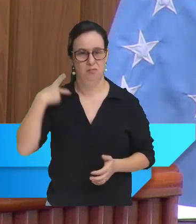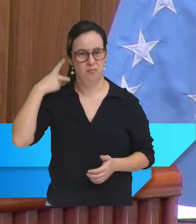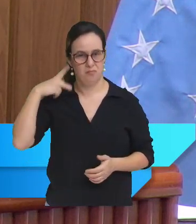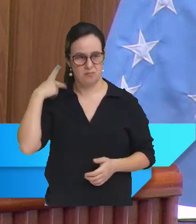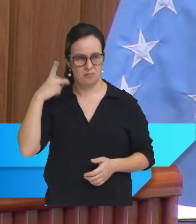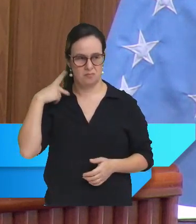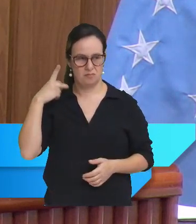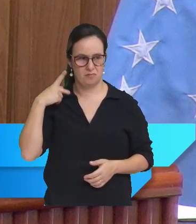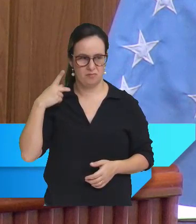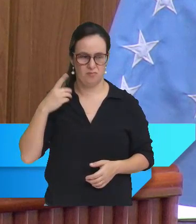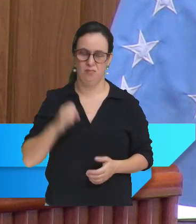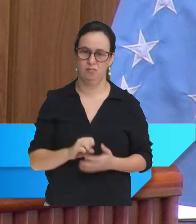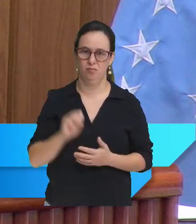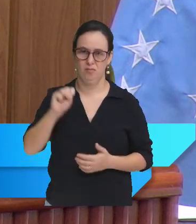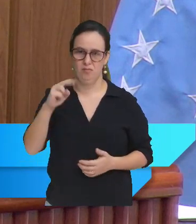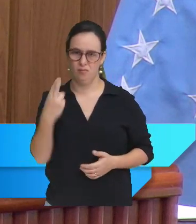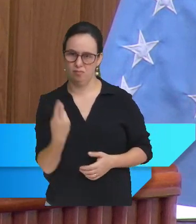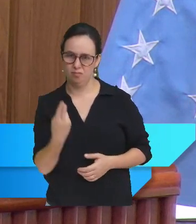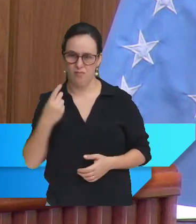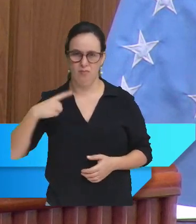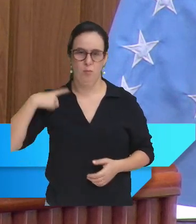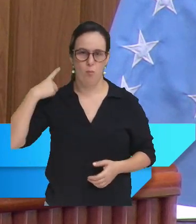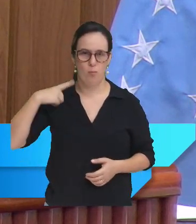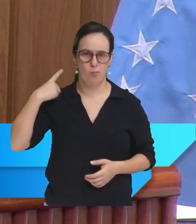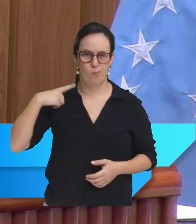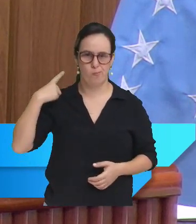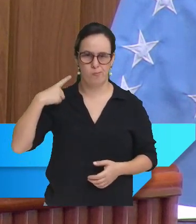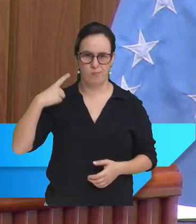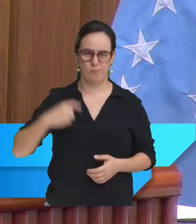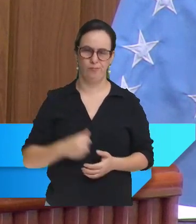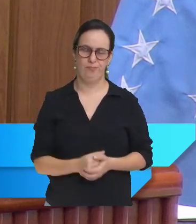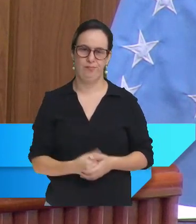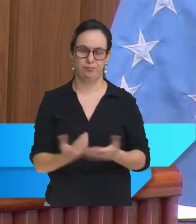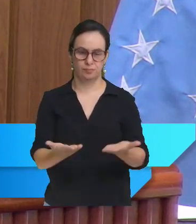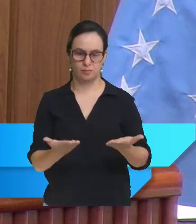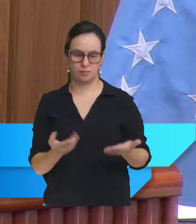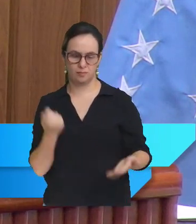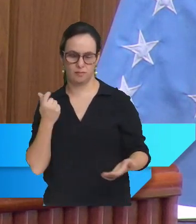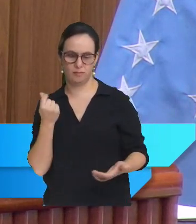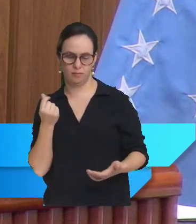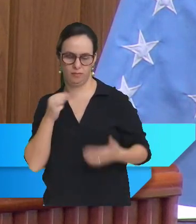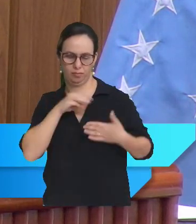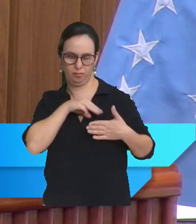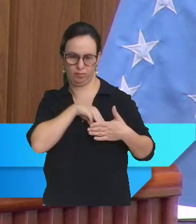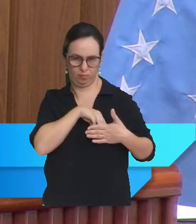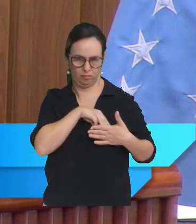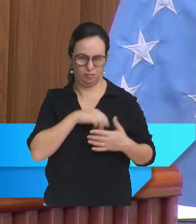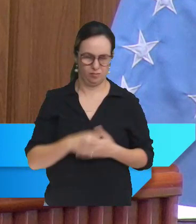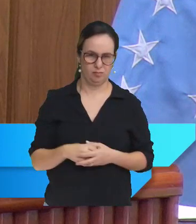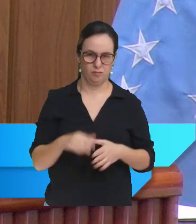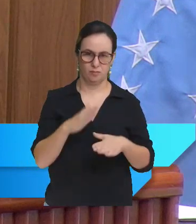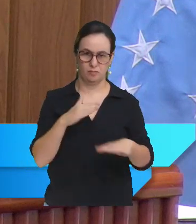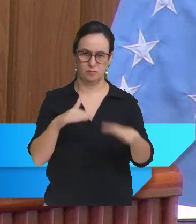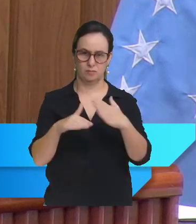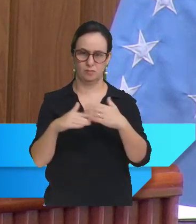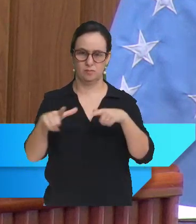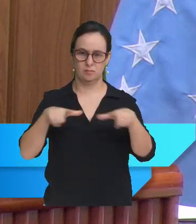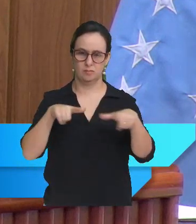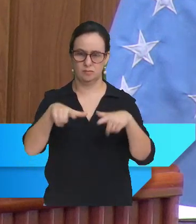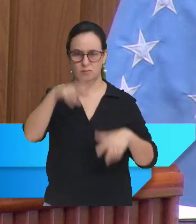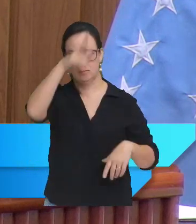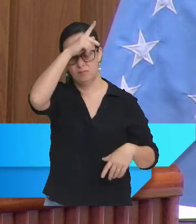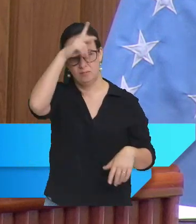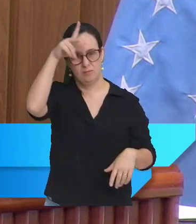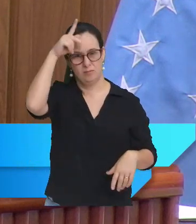o advogado recebe honorários sucumbenciais referentes a todas as execuções dívidas da prefeitura. Então, se você não pagou